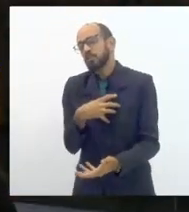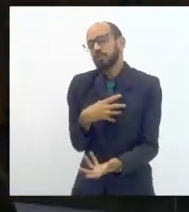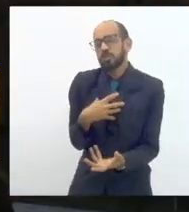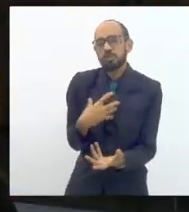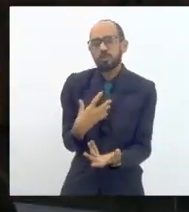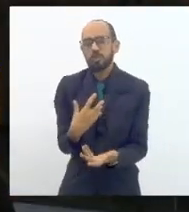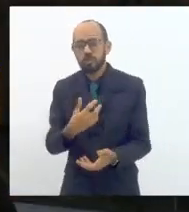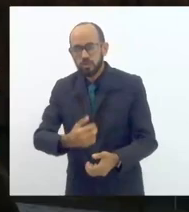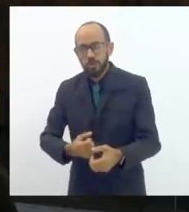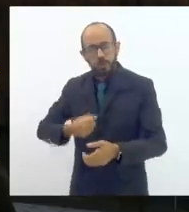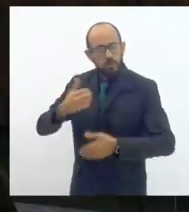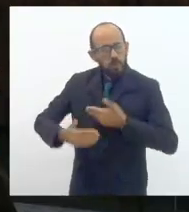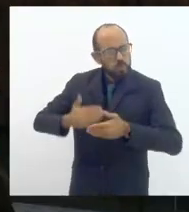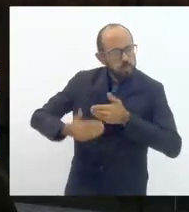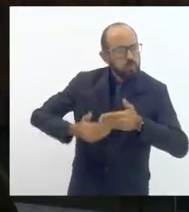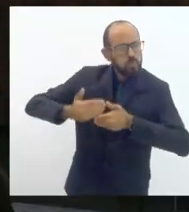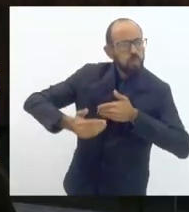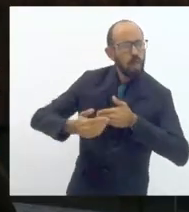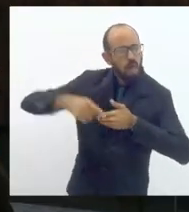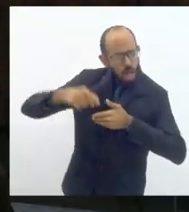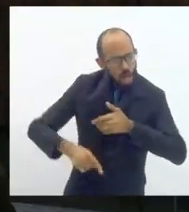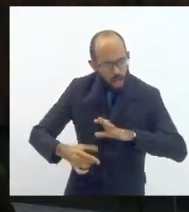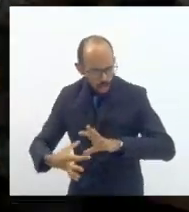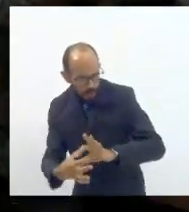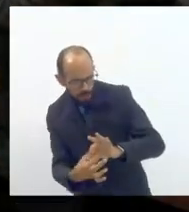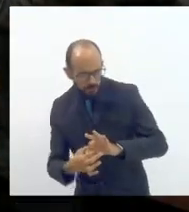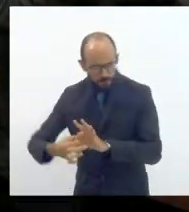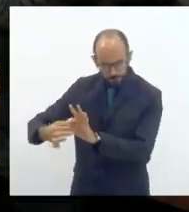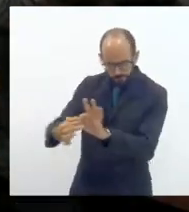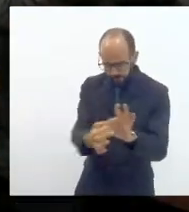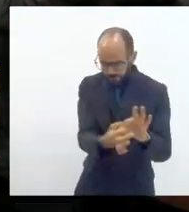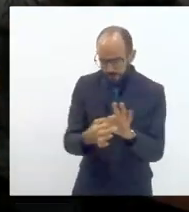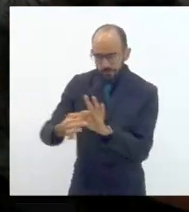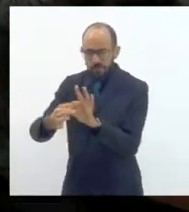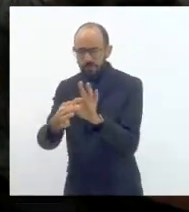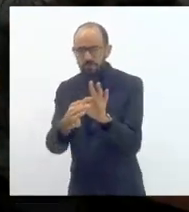sentimentos são elos dessa